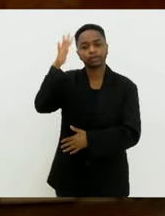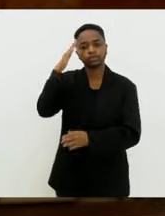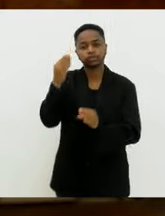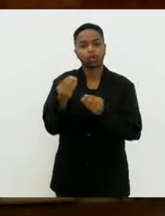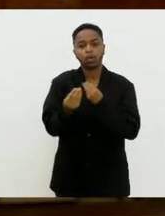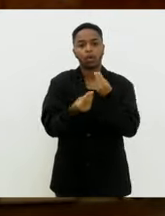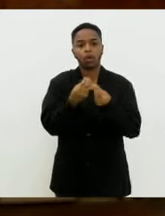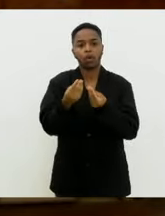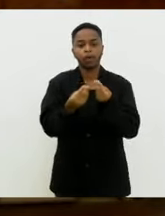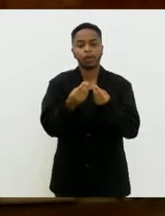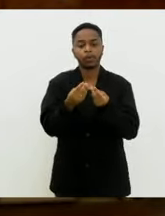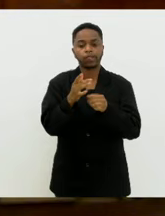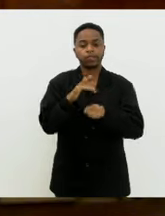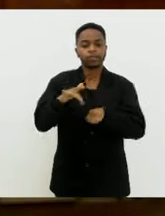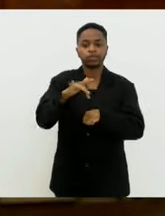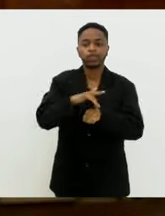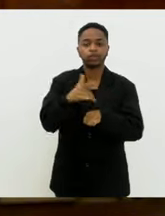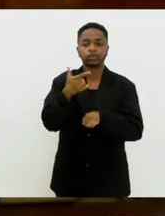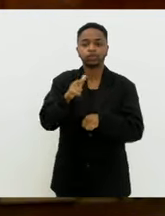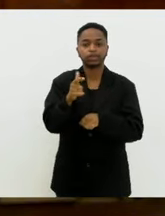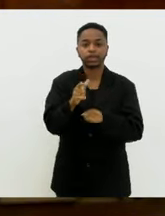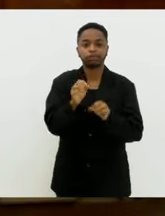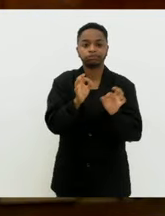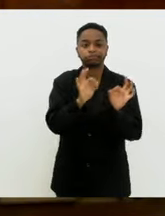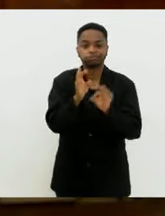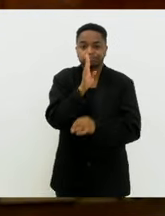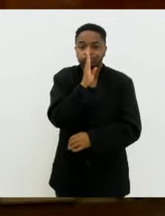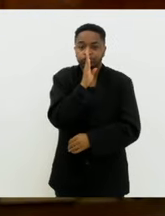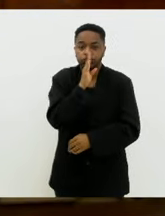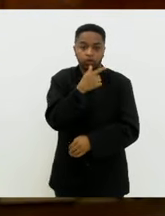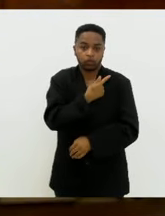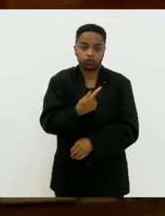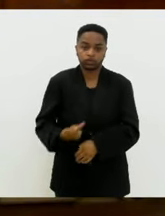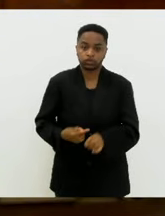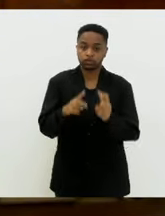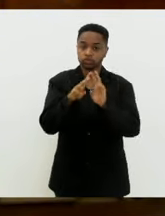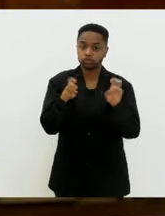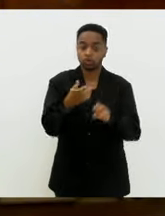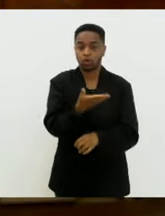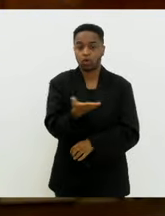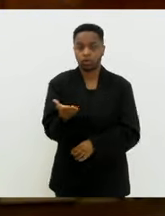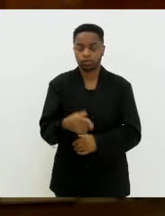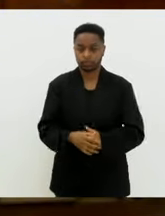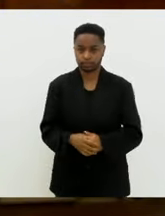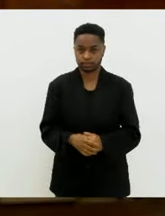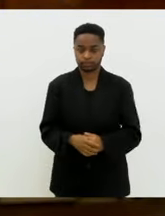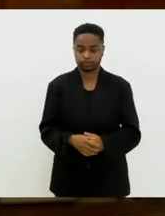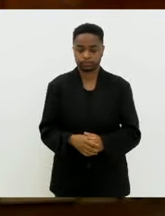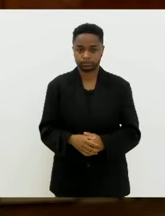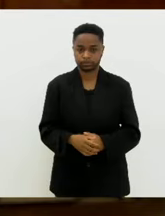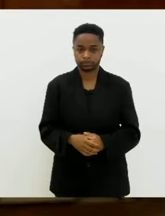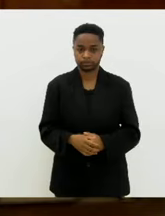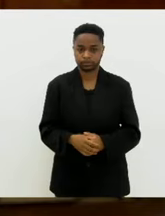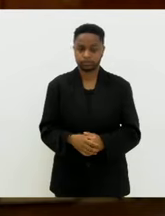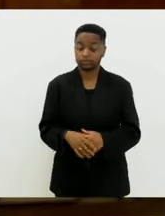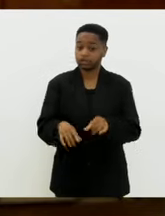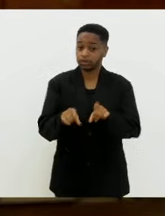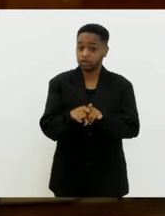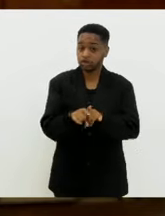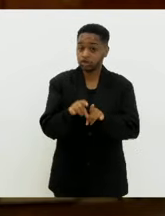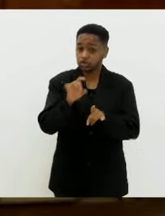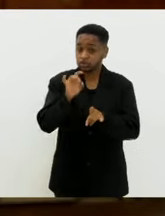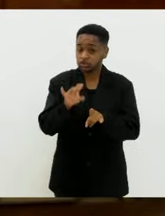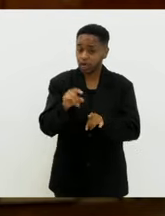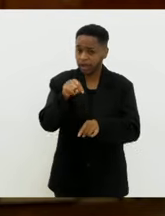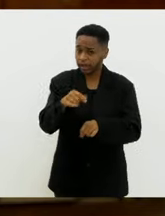não ter uma palavra só do governador sobre essa situação. E aí não é algo só específico da